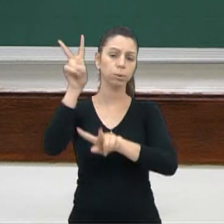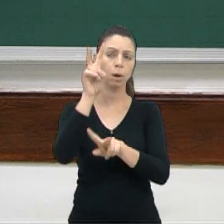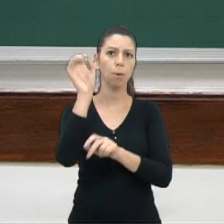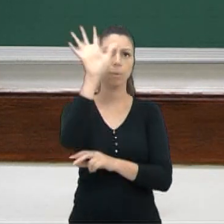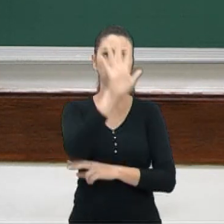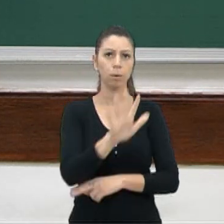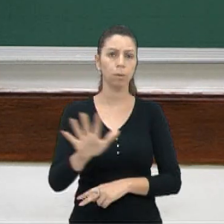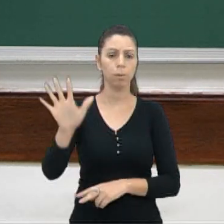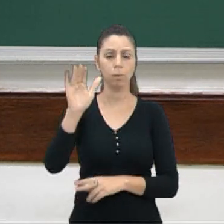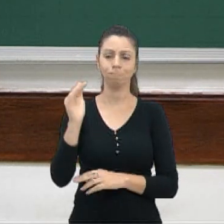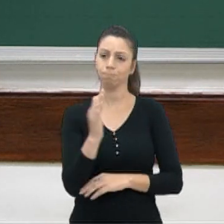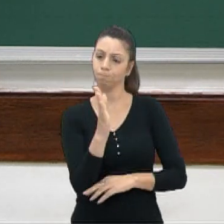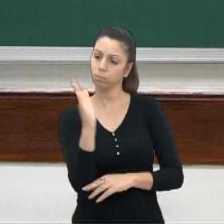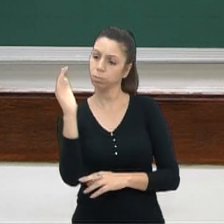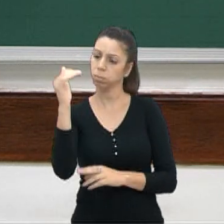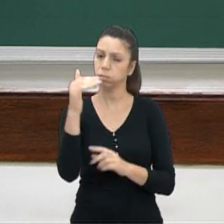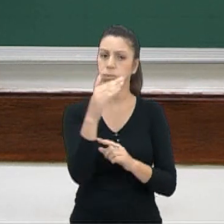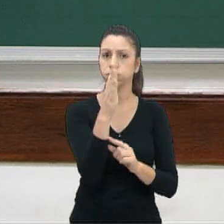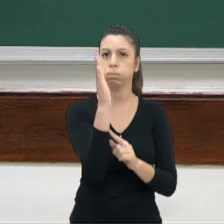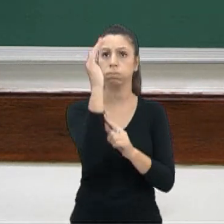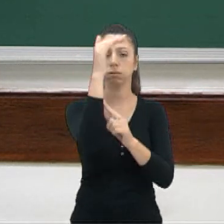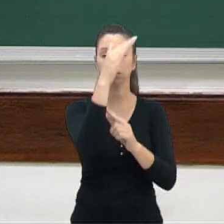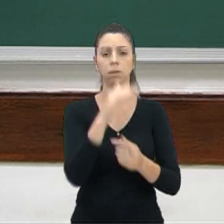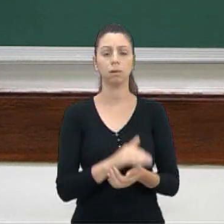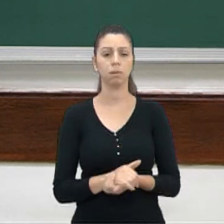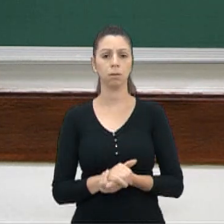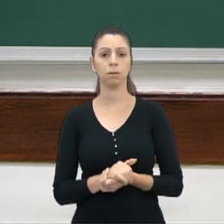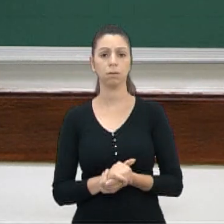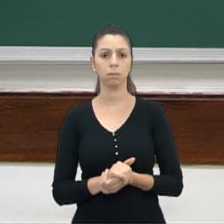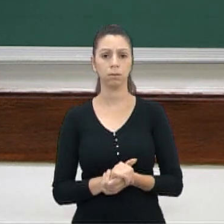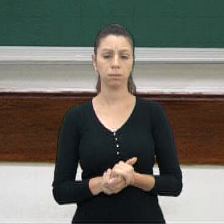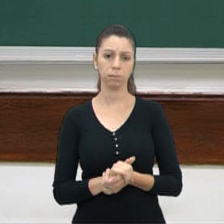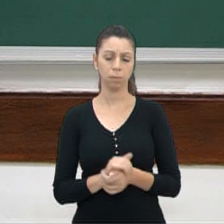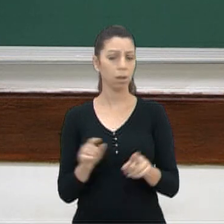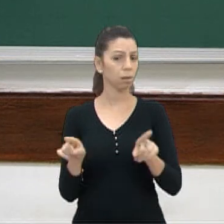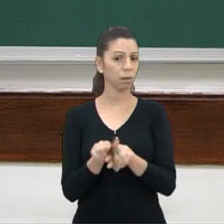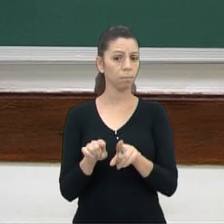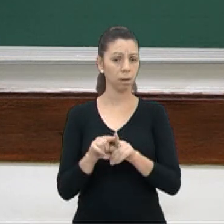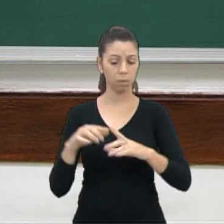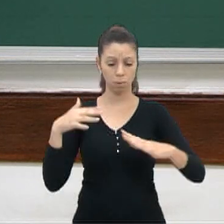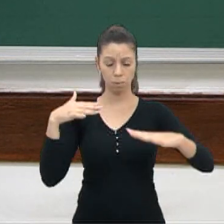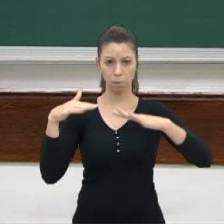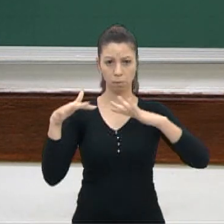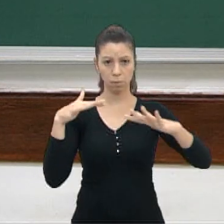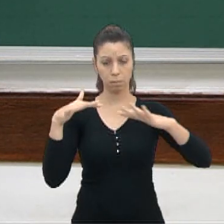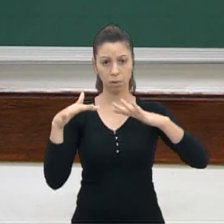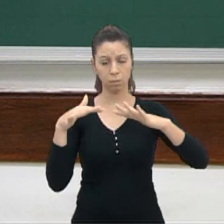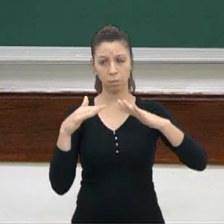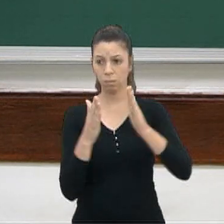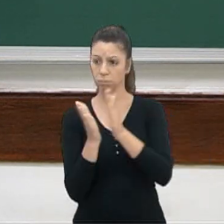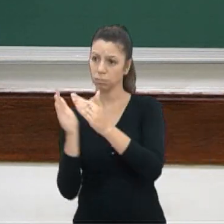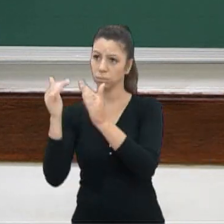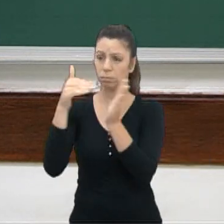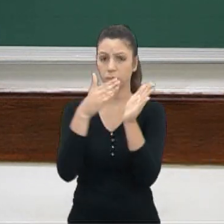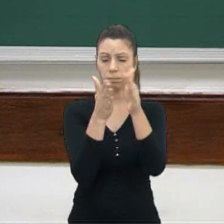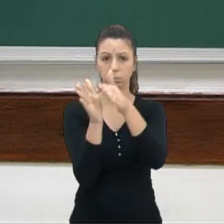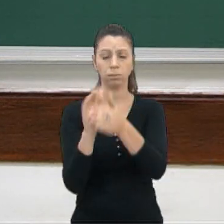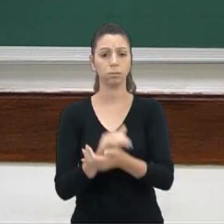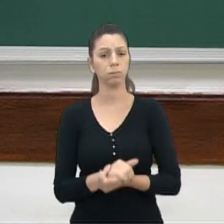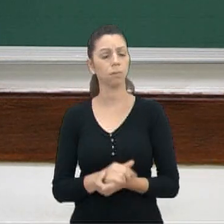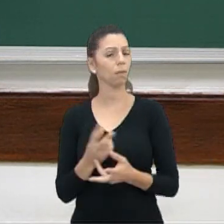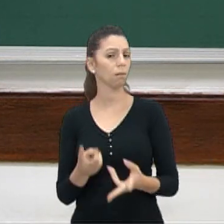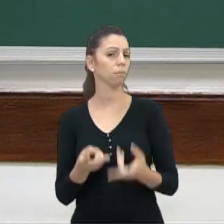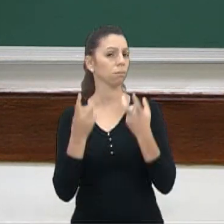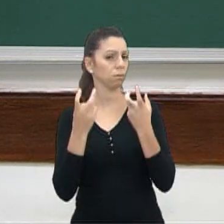dos continentes. E também a questão dos movimentos, tentando traçar as rotas. E ao ver